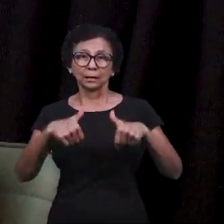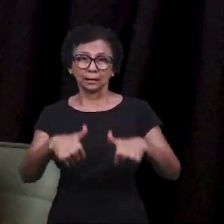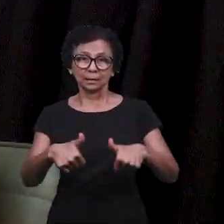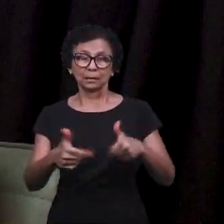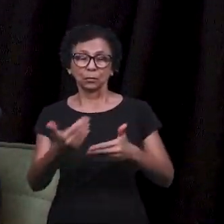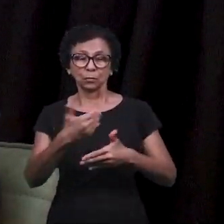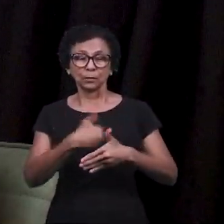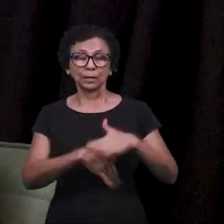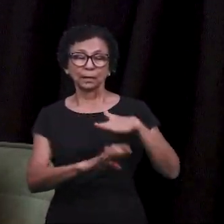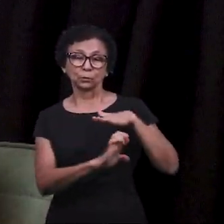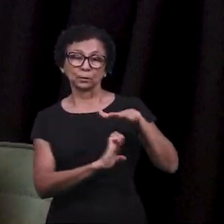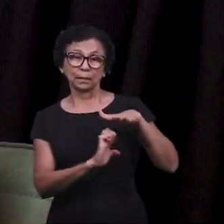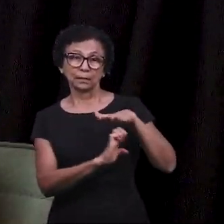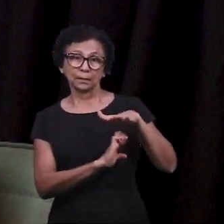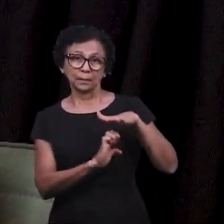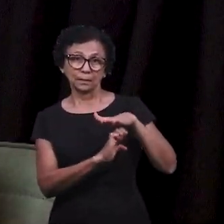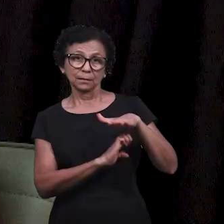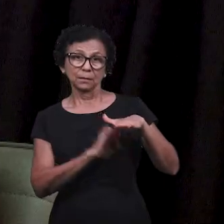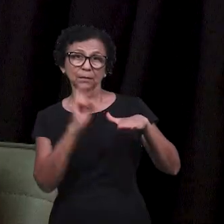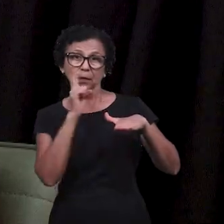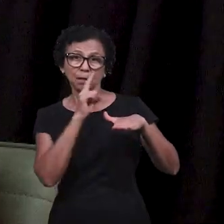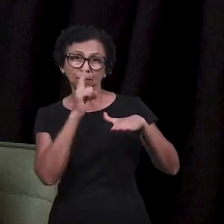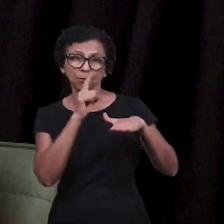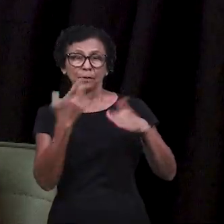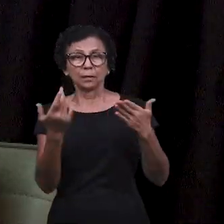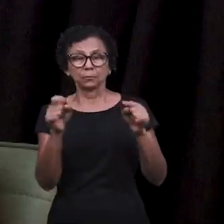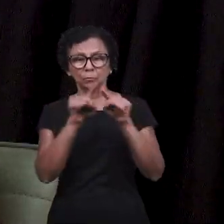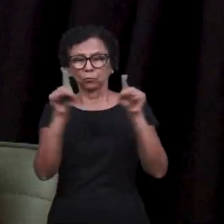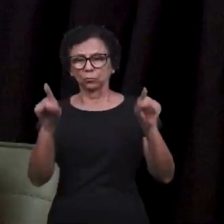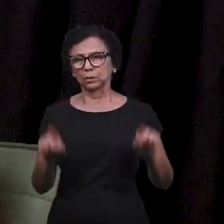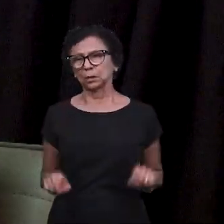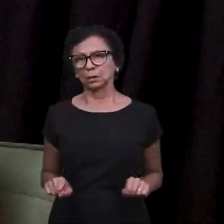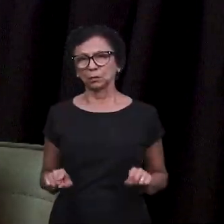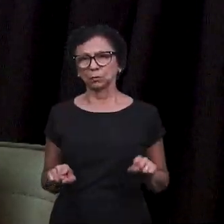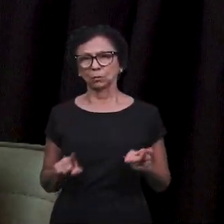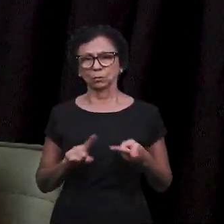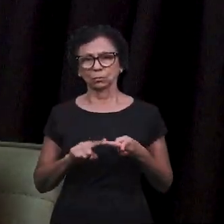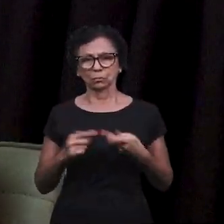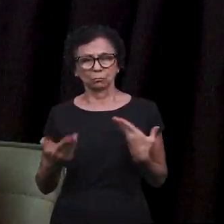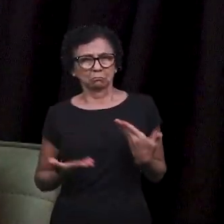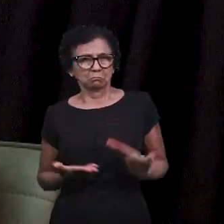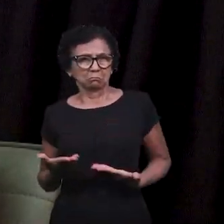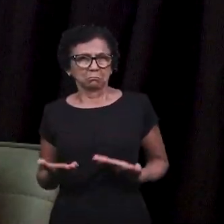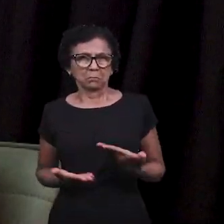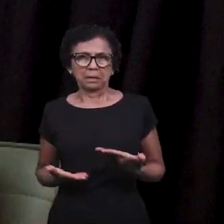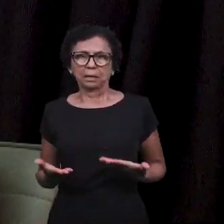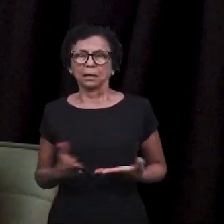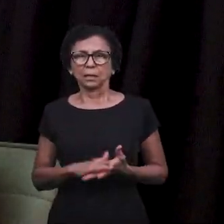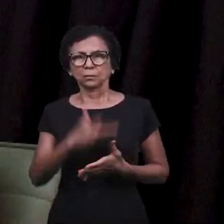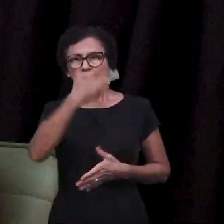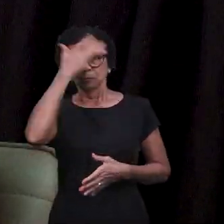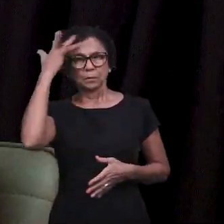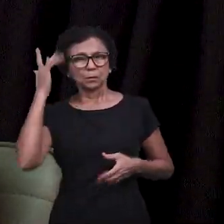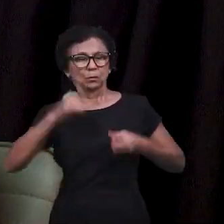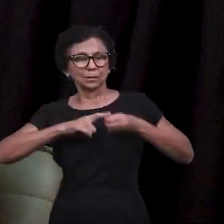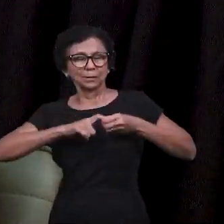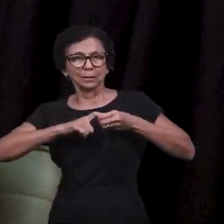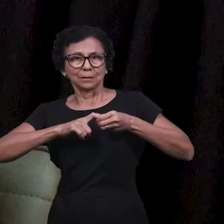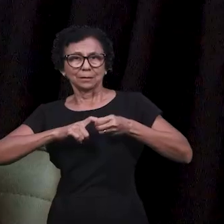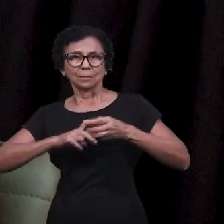seja, ilícitos penais praticados por funcionários, colaboradores, pessoas que trabalham, prestam serviço para a